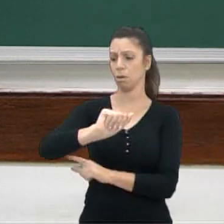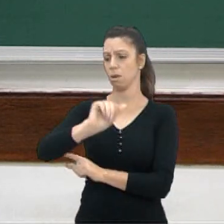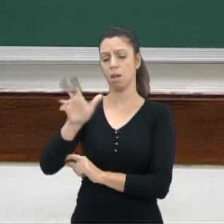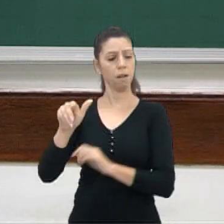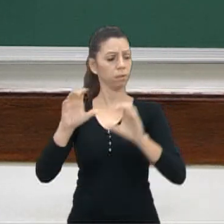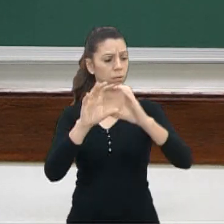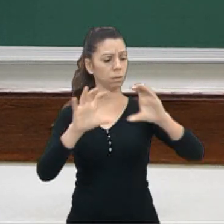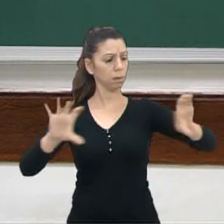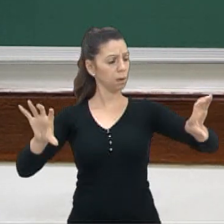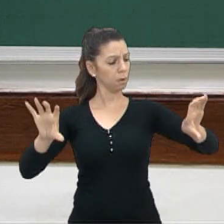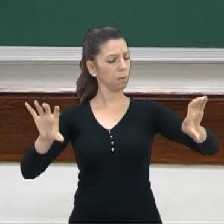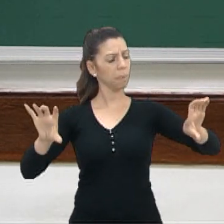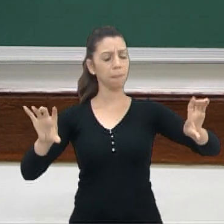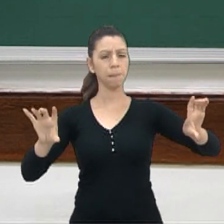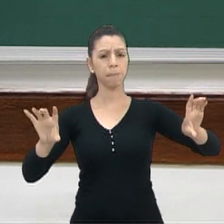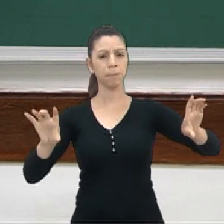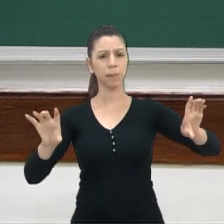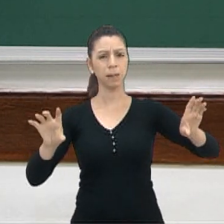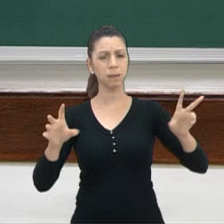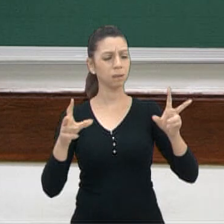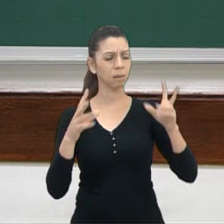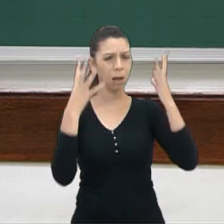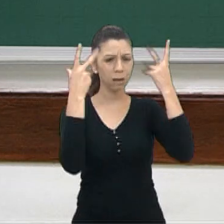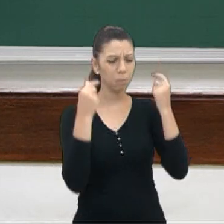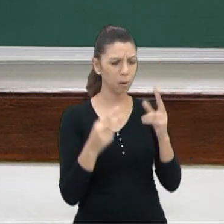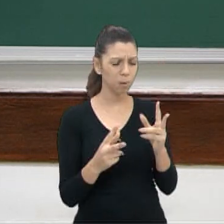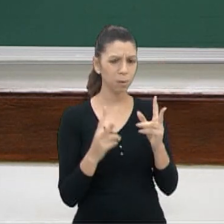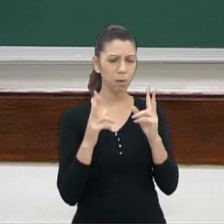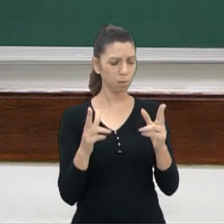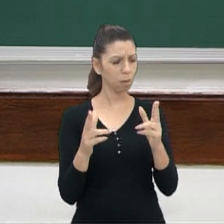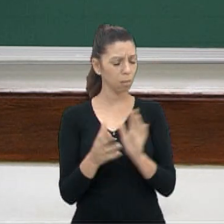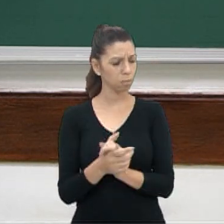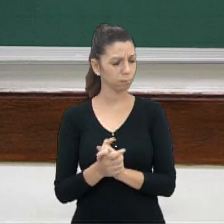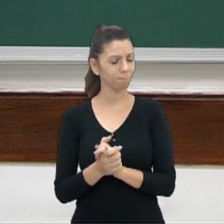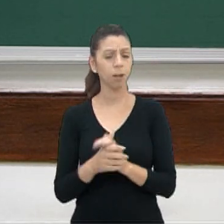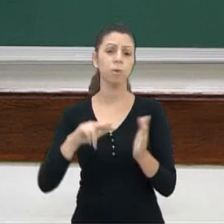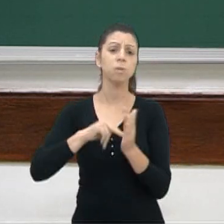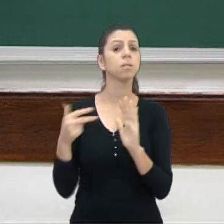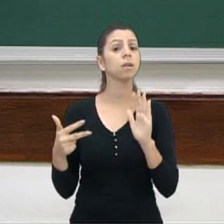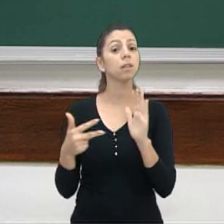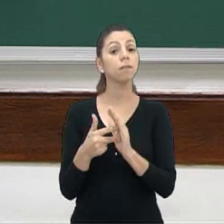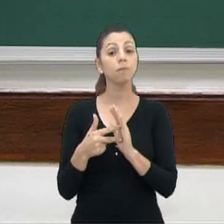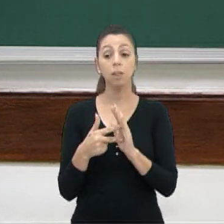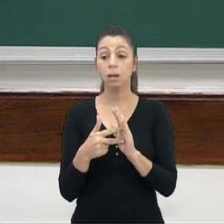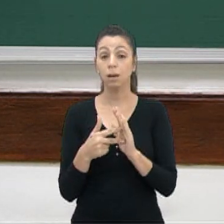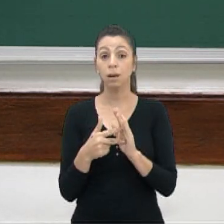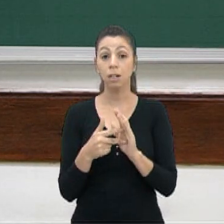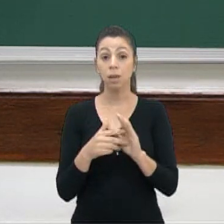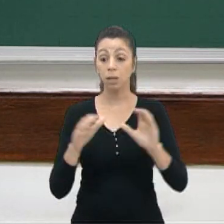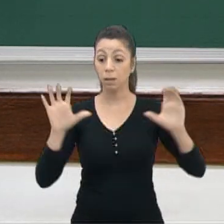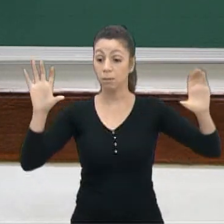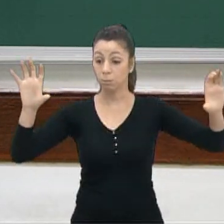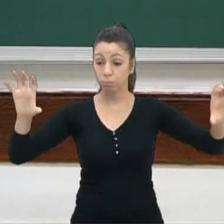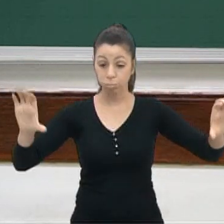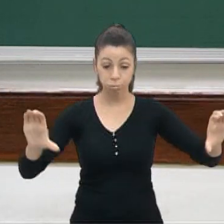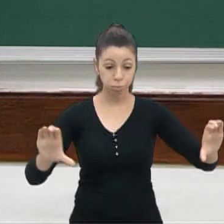mas é a mesma espécie, será então que não quer dizer que já foi que estes dois continentes já estavam